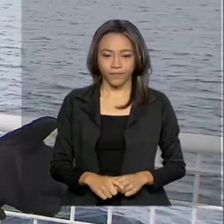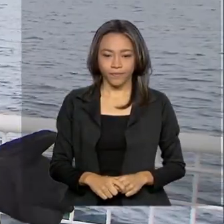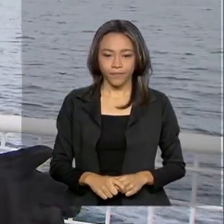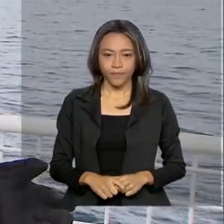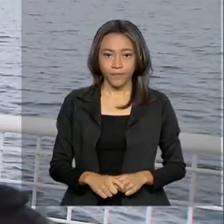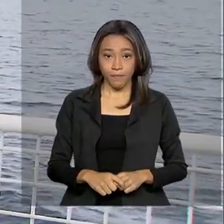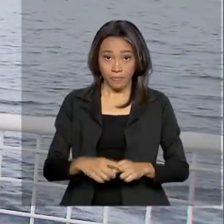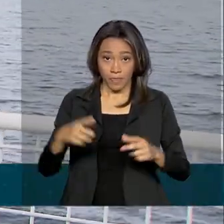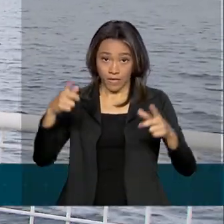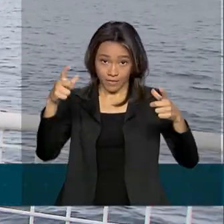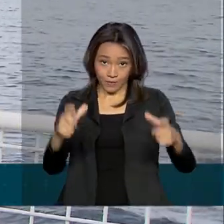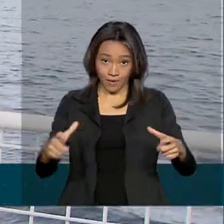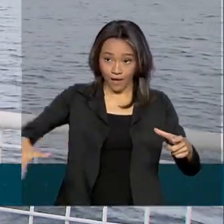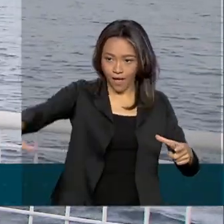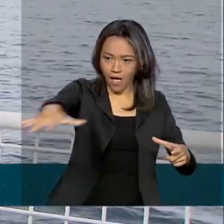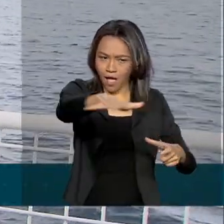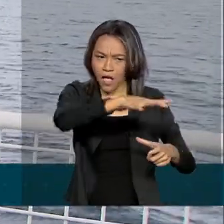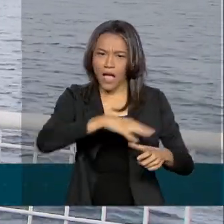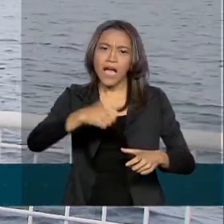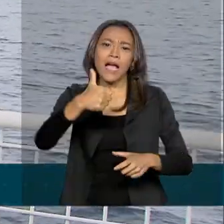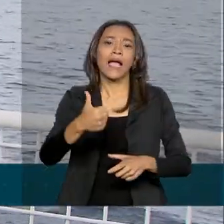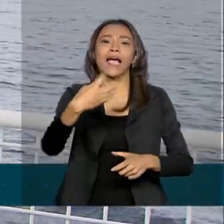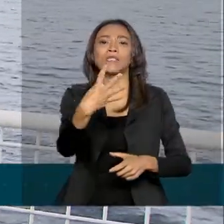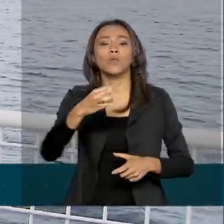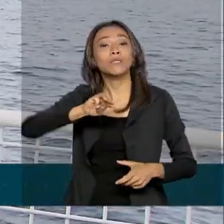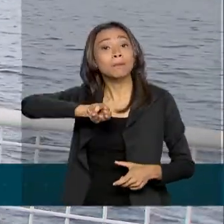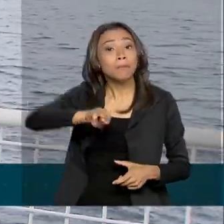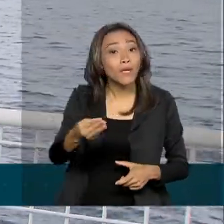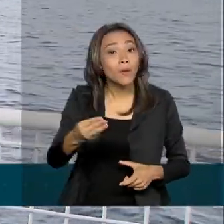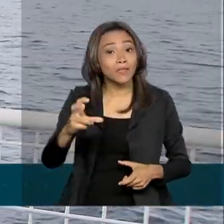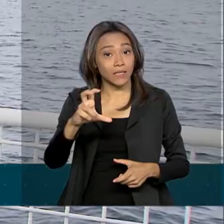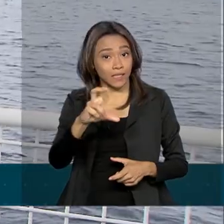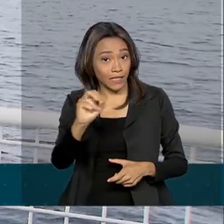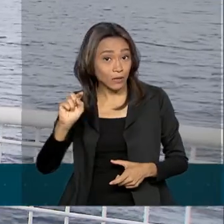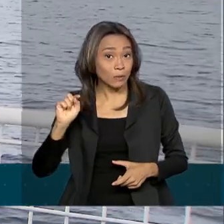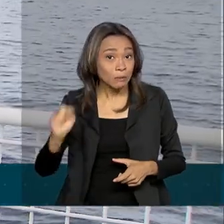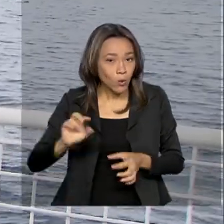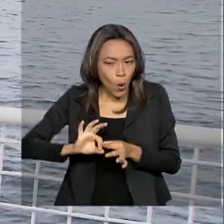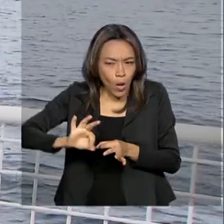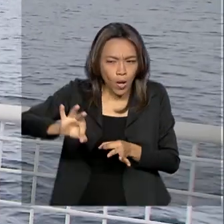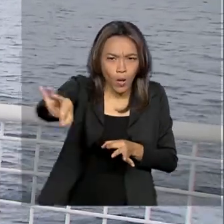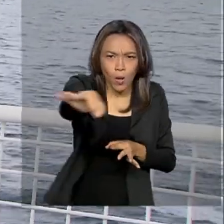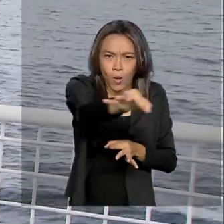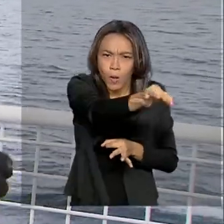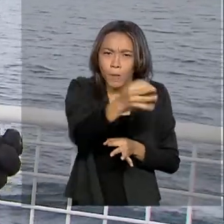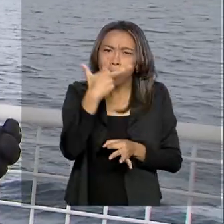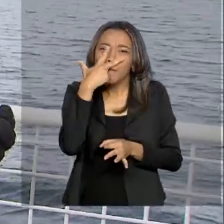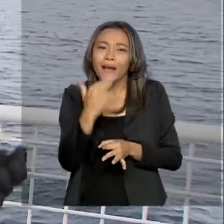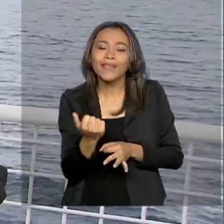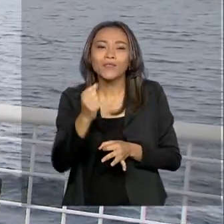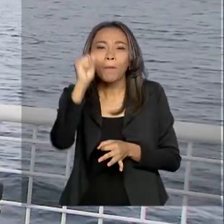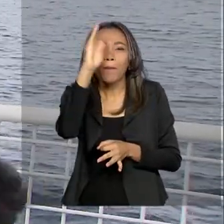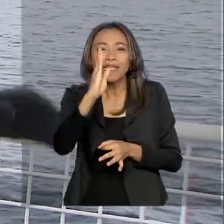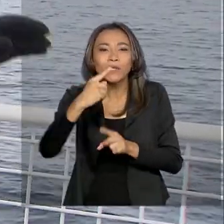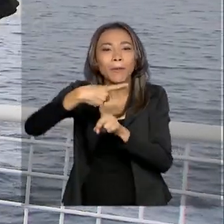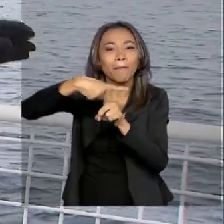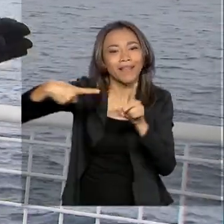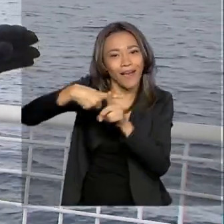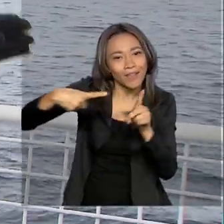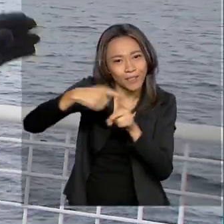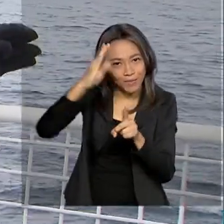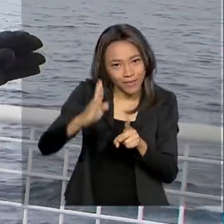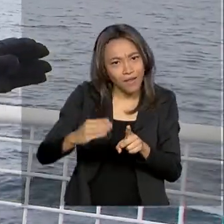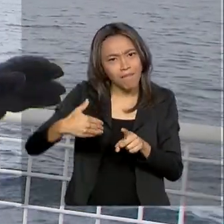O continente gelado tem uma área de 14 milhões e meio de quilômetros quadrados, o equivalente a um Brasil e meio. É o